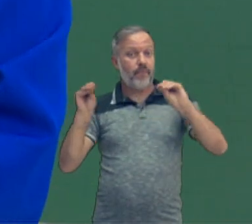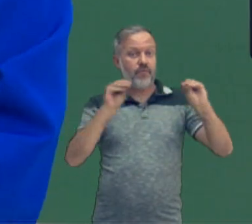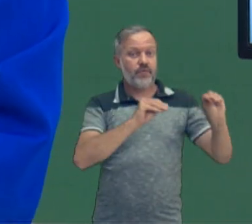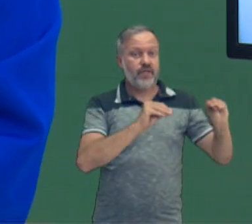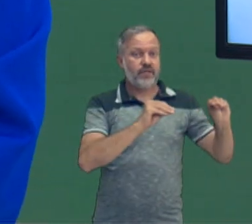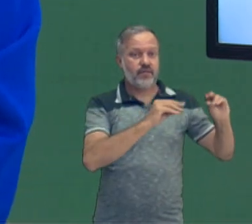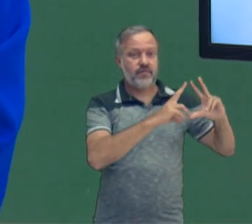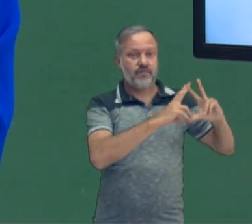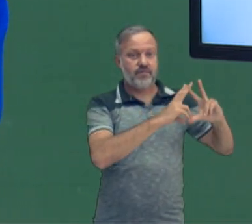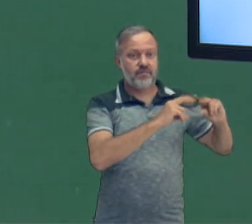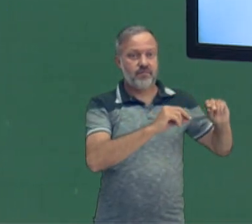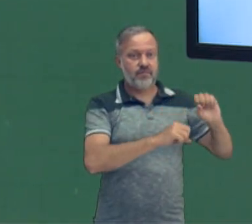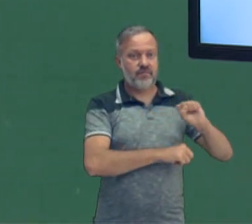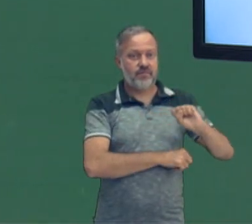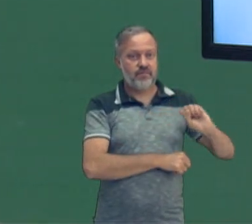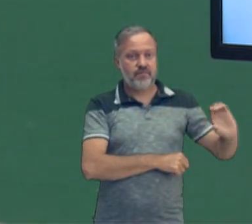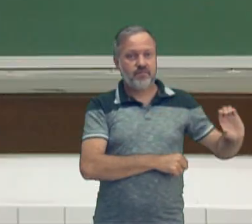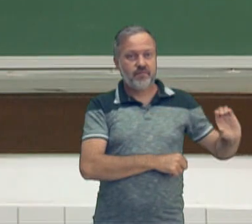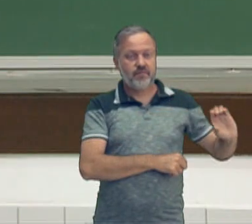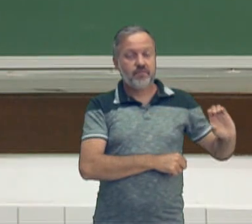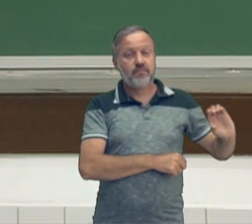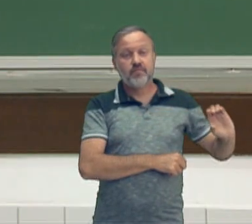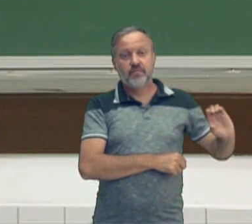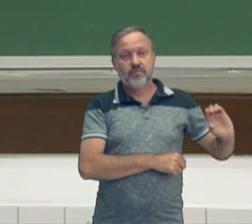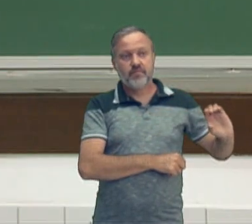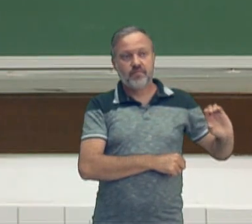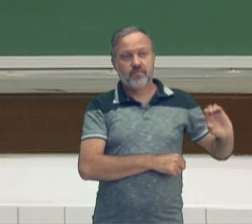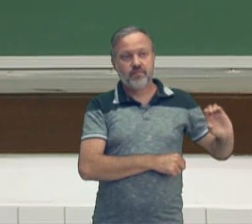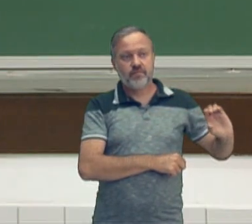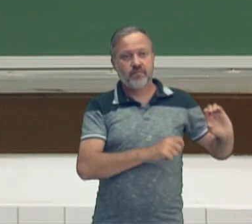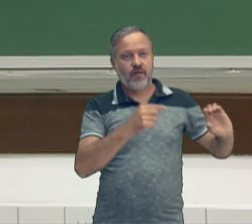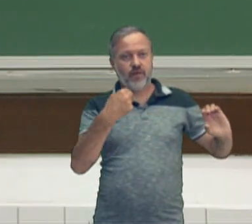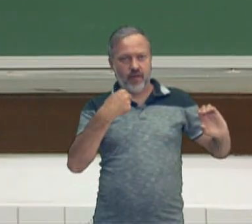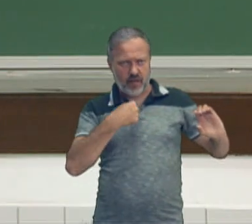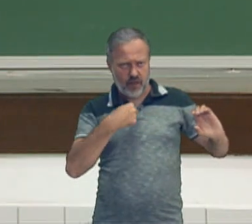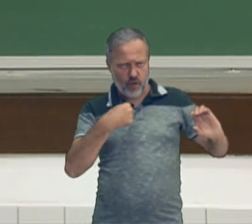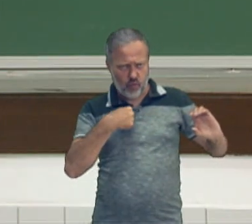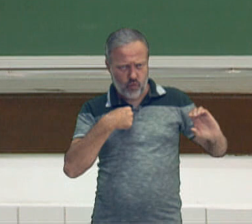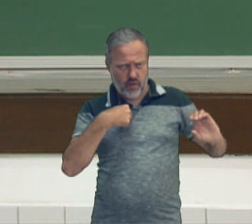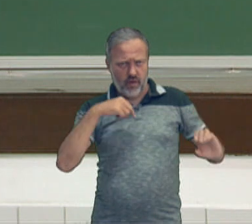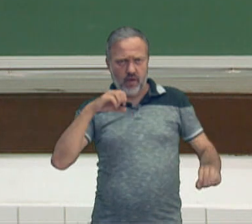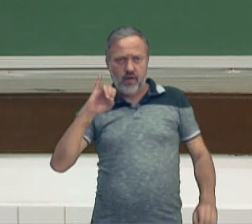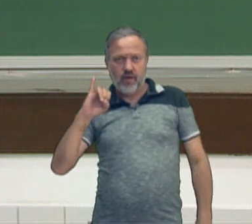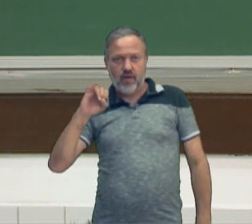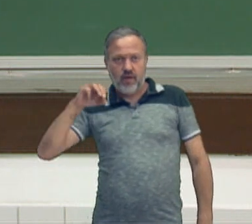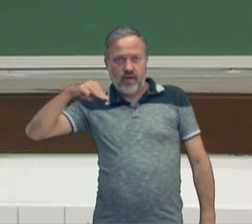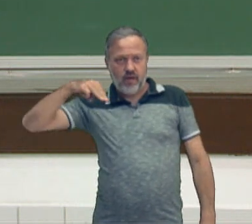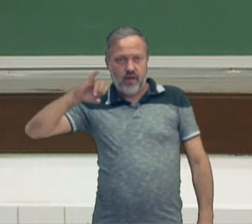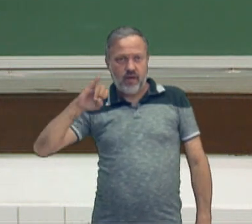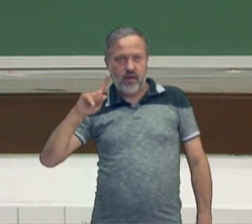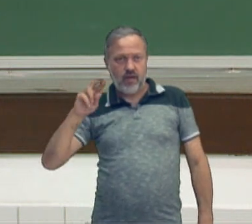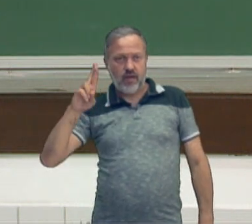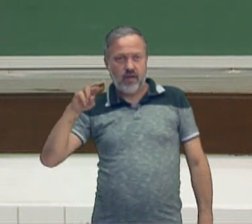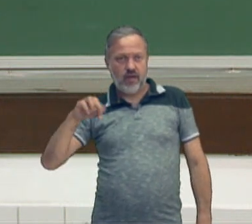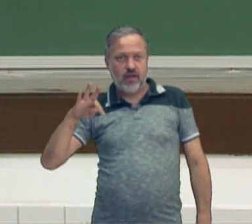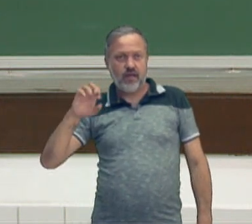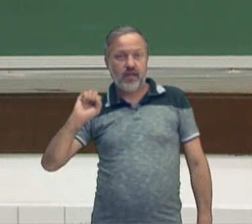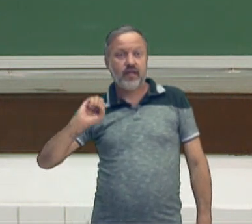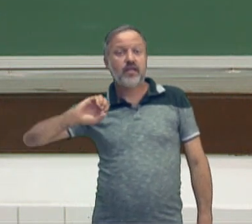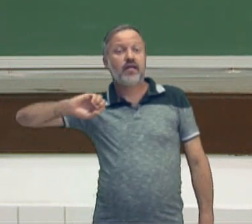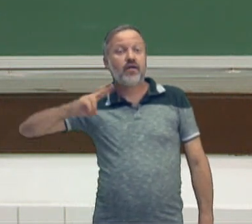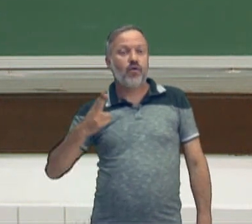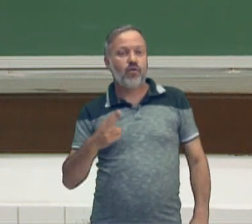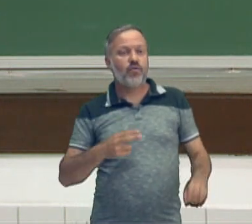Florianópolis. Pergunto a você, eu sou um imigrante ou um emigrante?